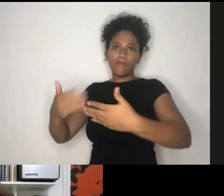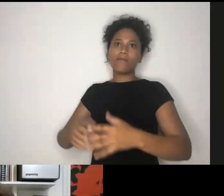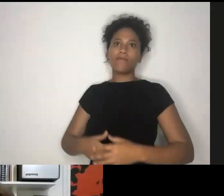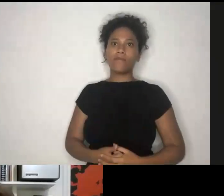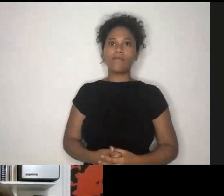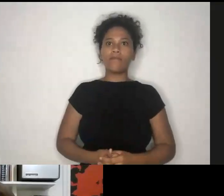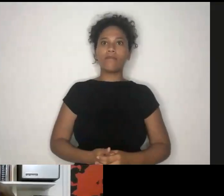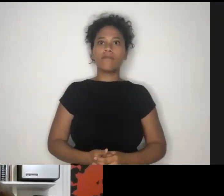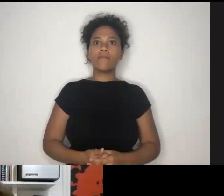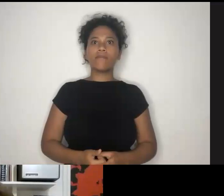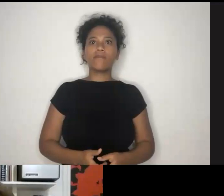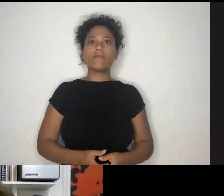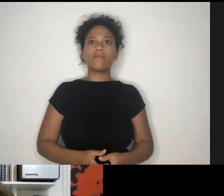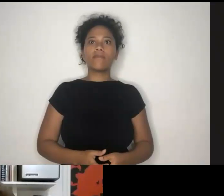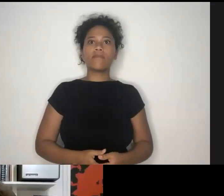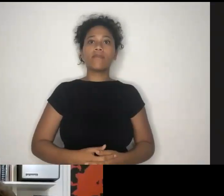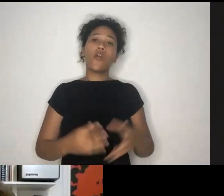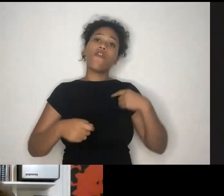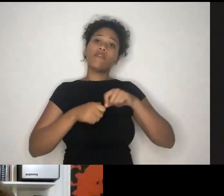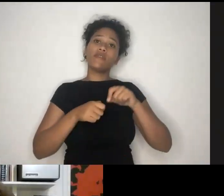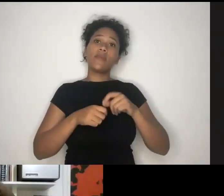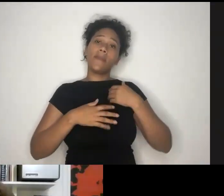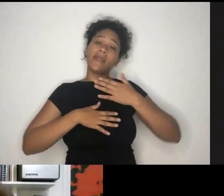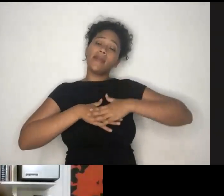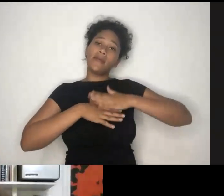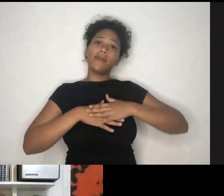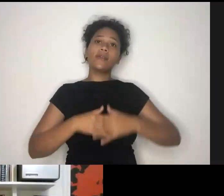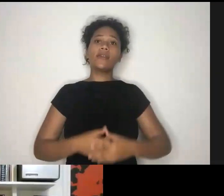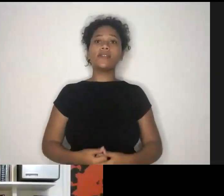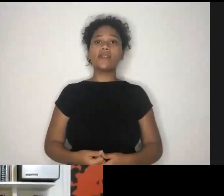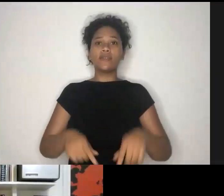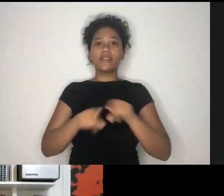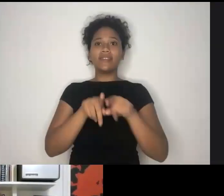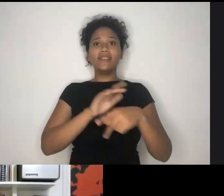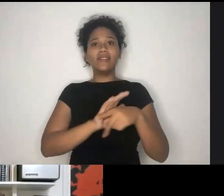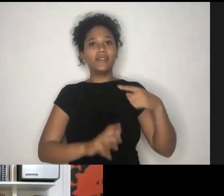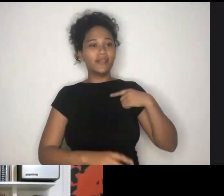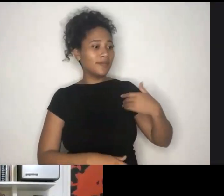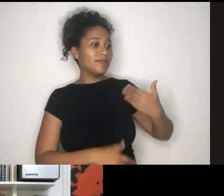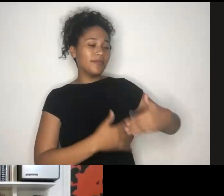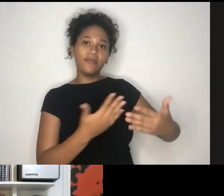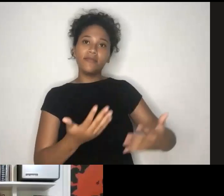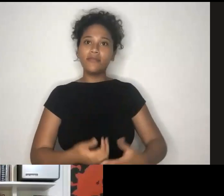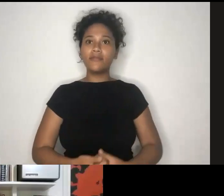que é um pouco fazer para mim também né existe uma realização pessoal nisso também